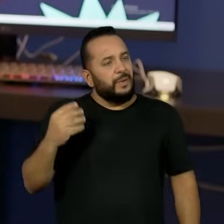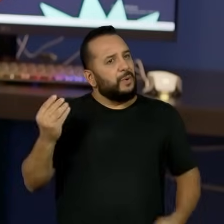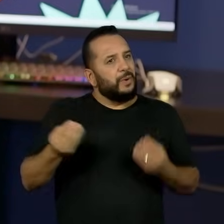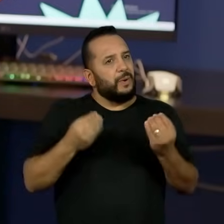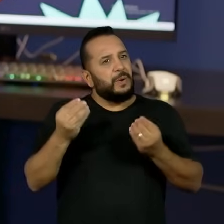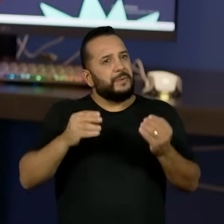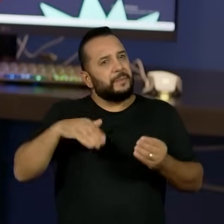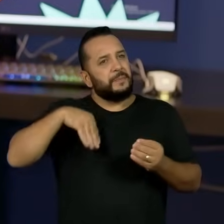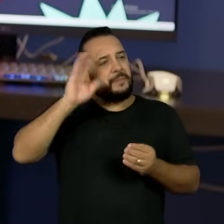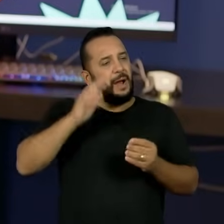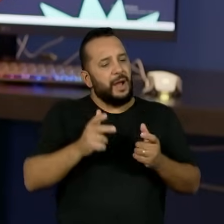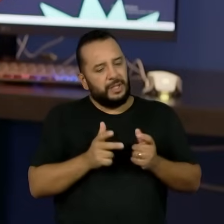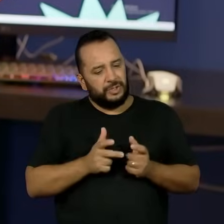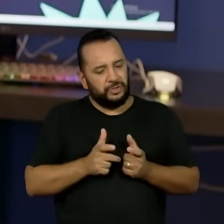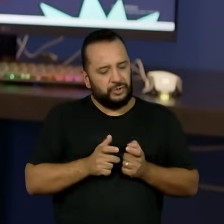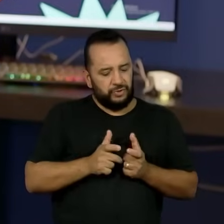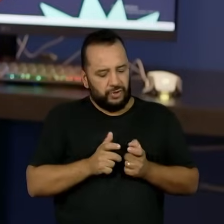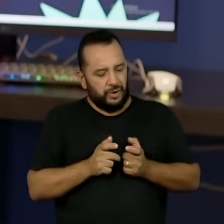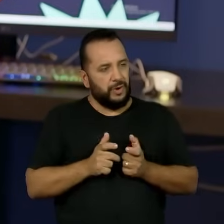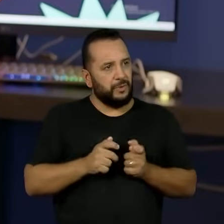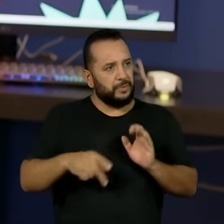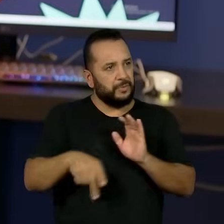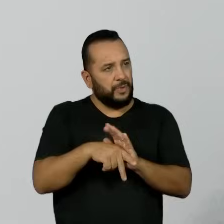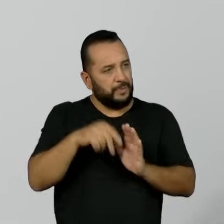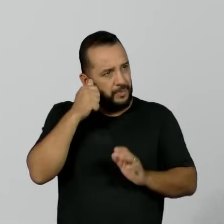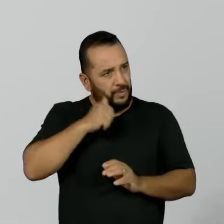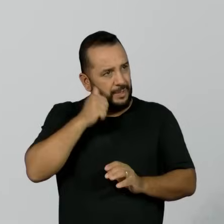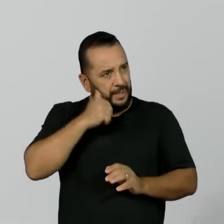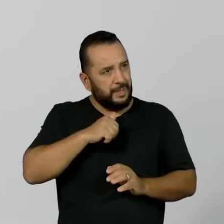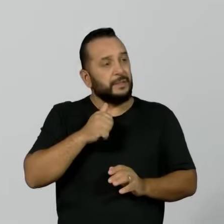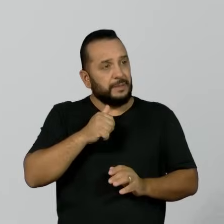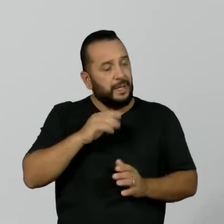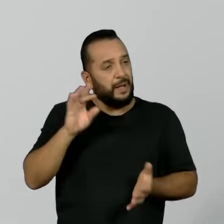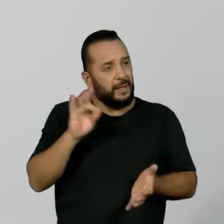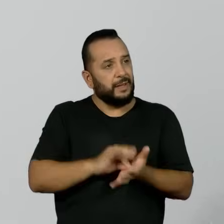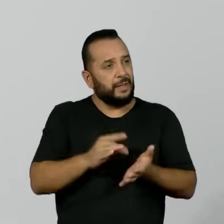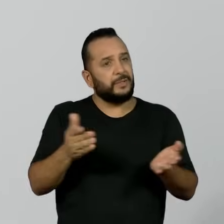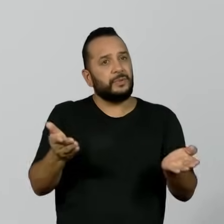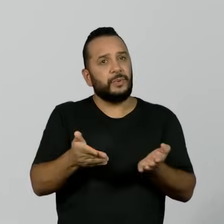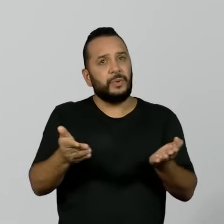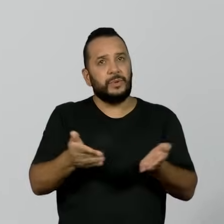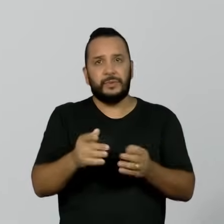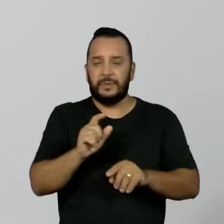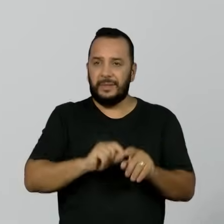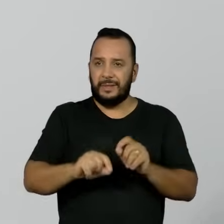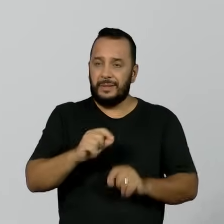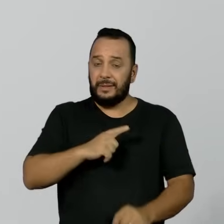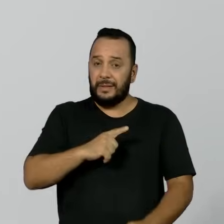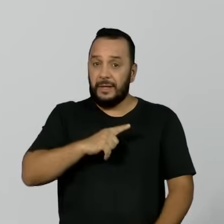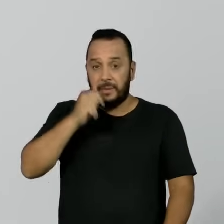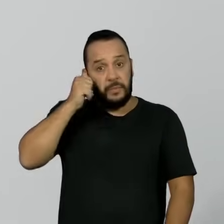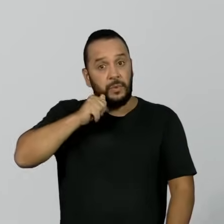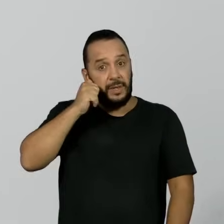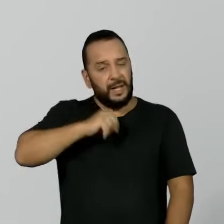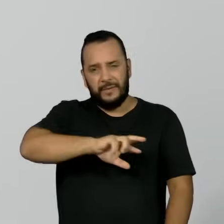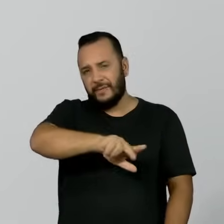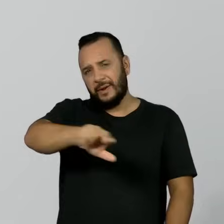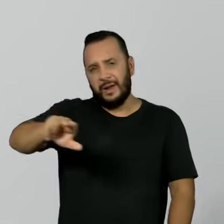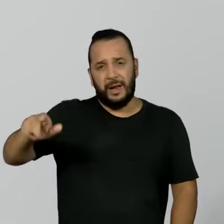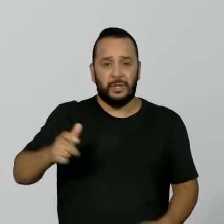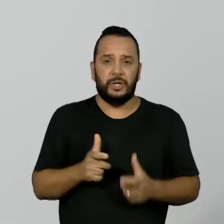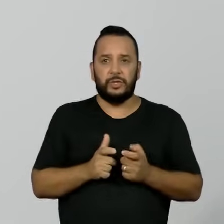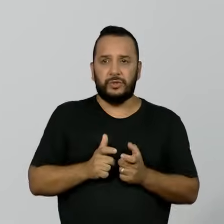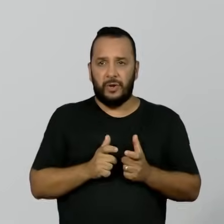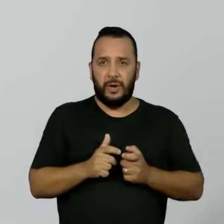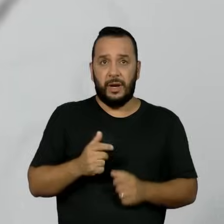mais jogos feitos por mulheres, para mulheres. A realidade hoje é que muitas mulheres jogam e